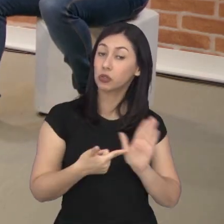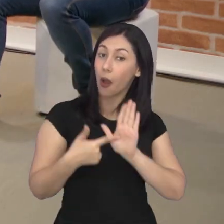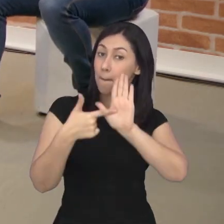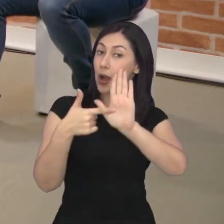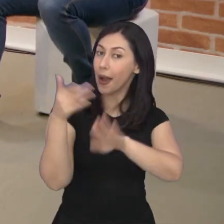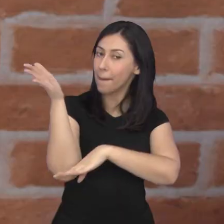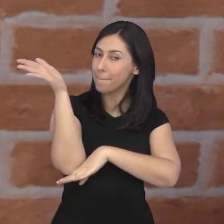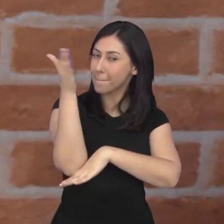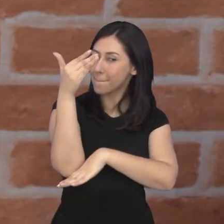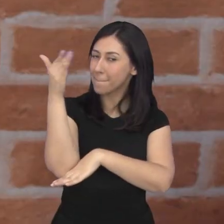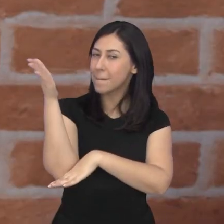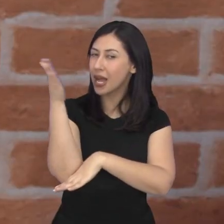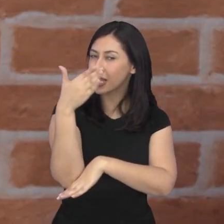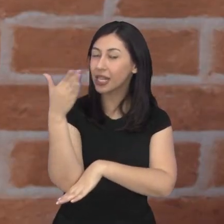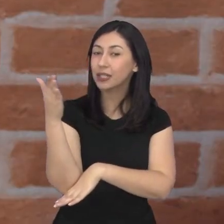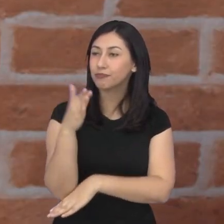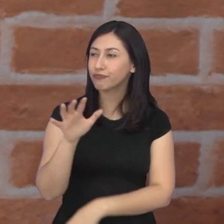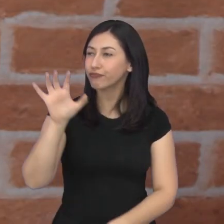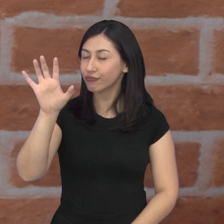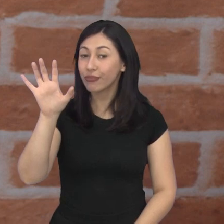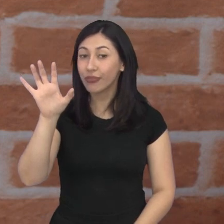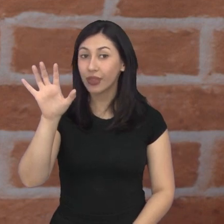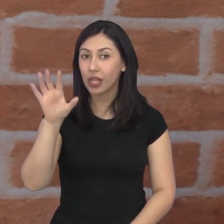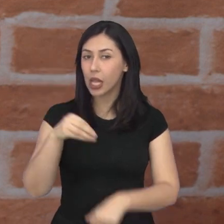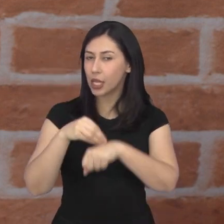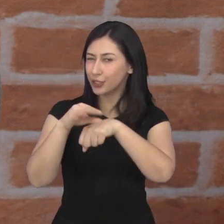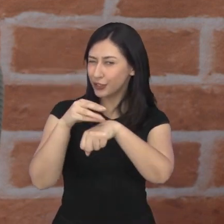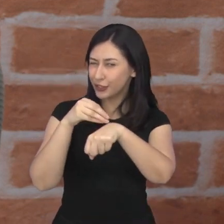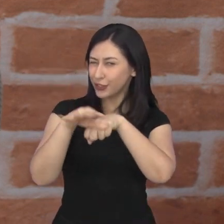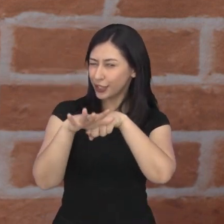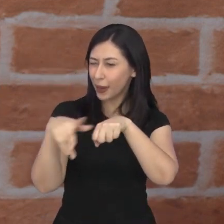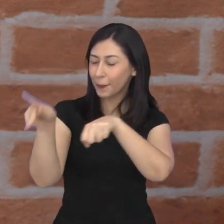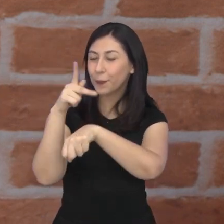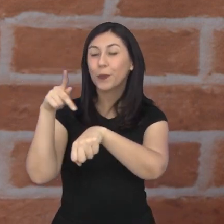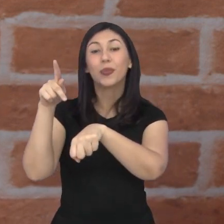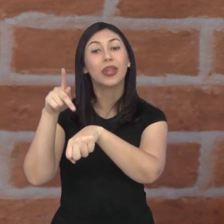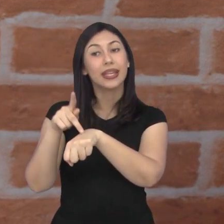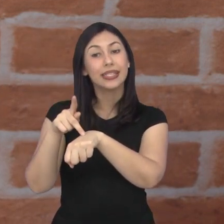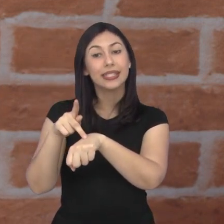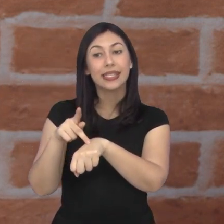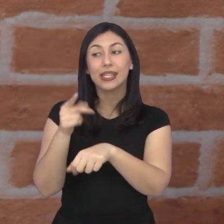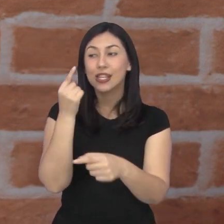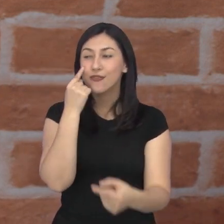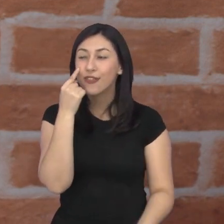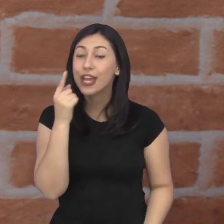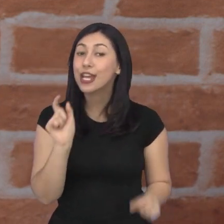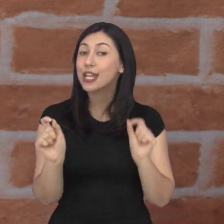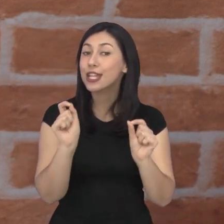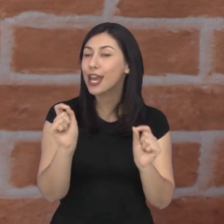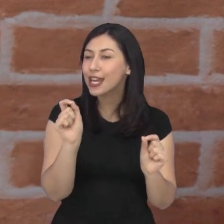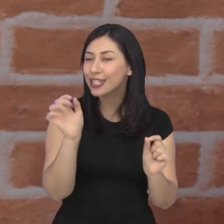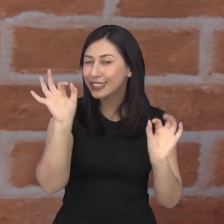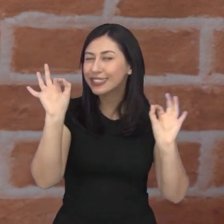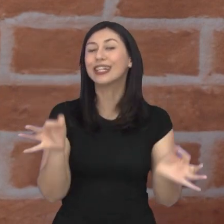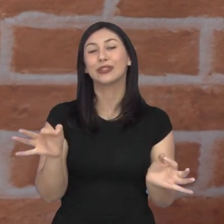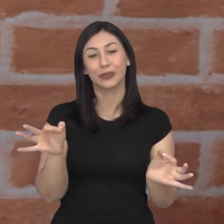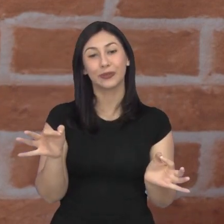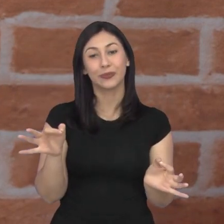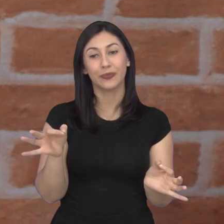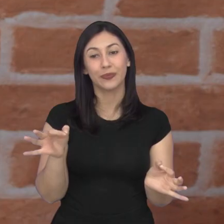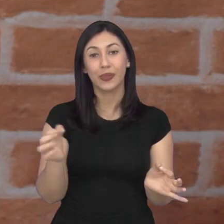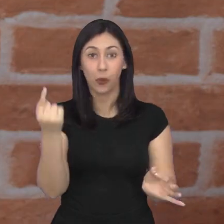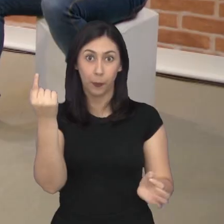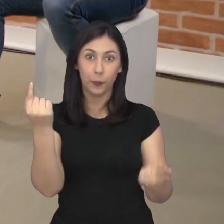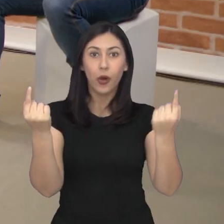seguinte: vamos mostrar algumas bandeiras ali, uma de cada vez. Vou passar algumas dicas sobre esses países e a gente vê quem é que acerta, tá?